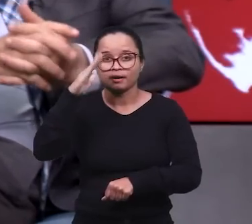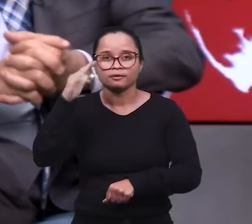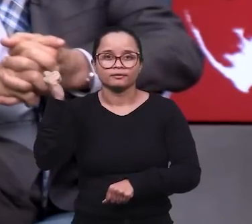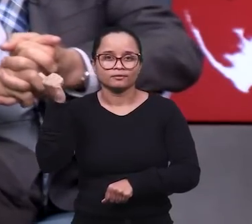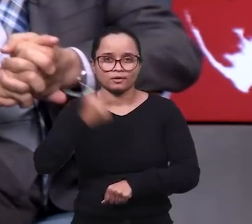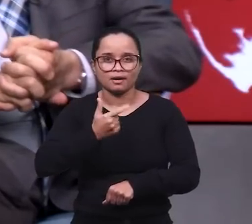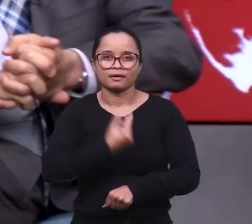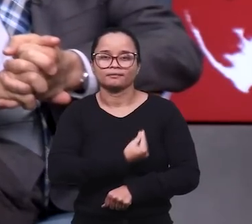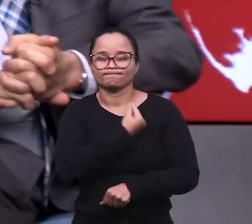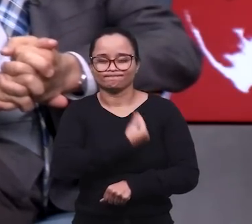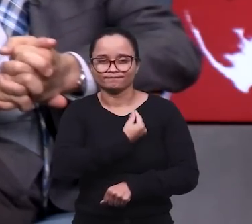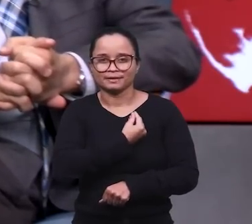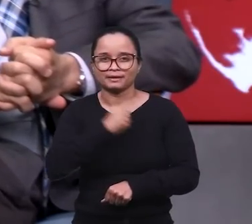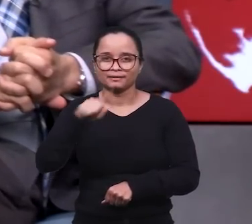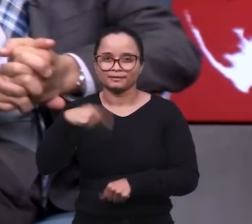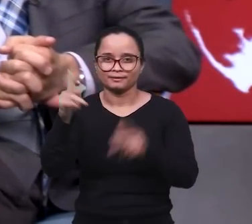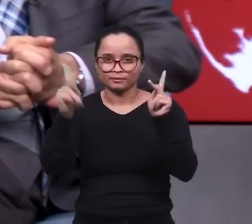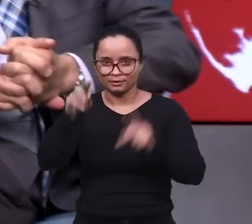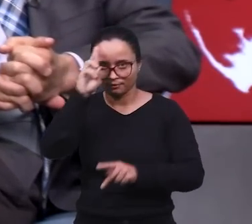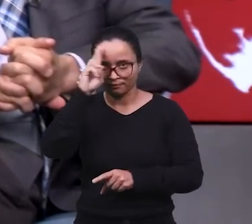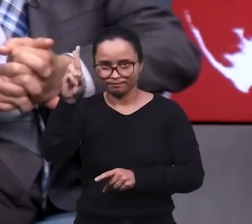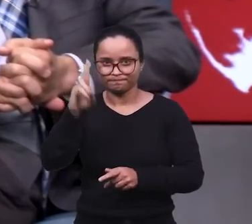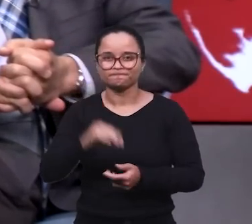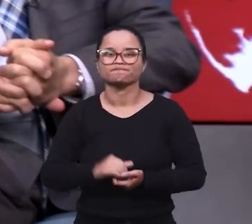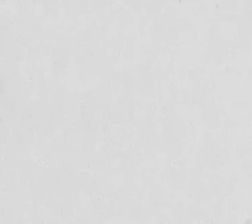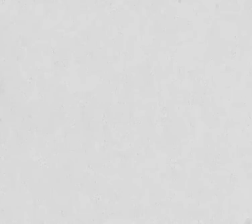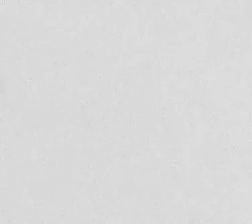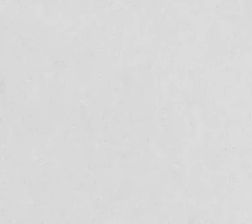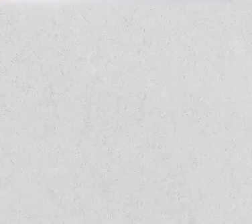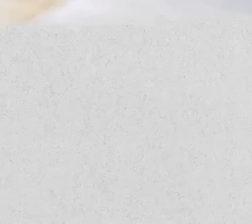vamos ver isso no próximo programa. A paz do Senhor.